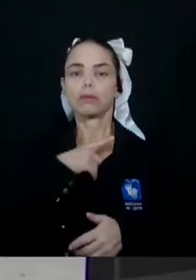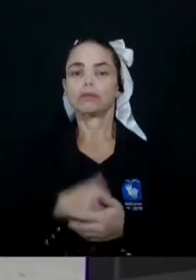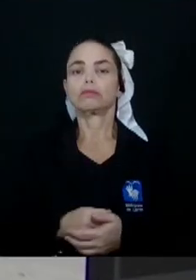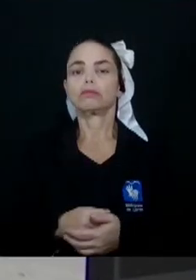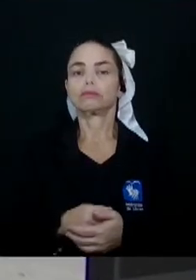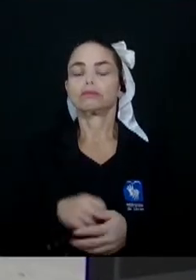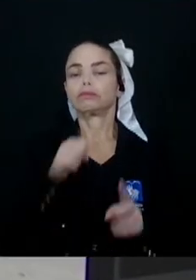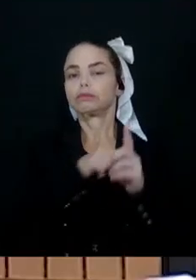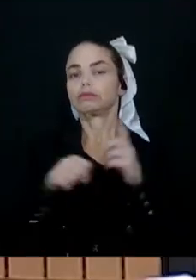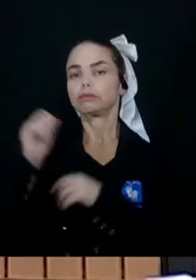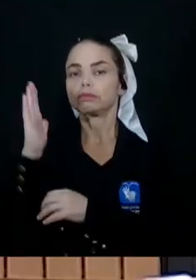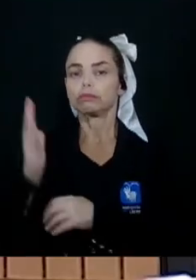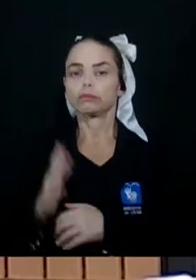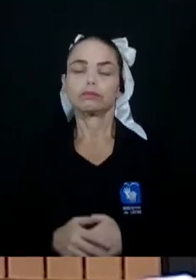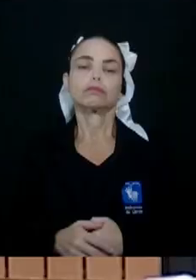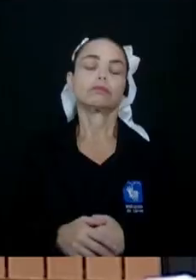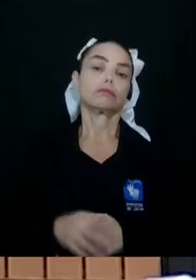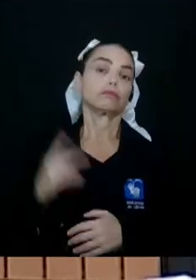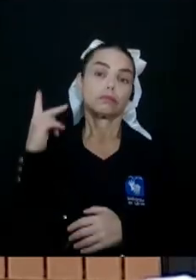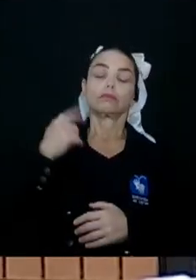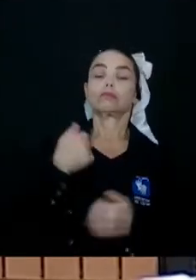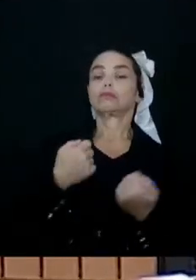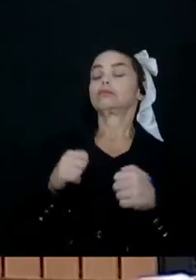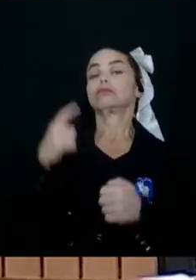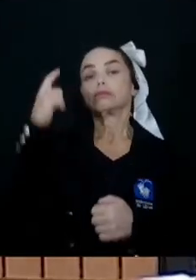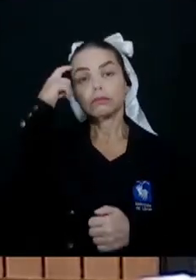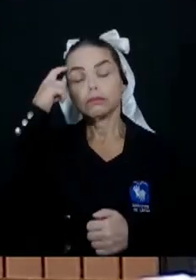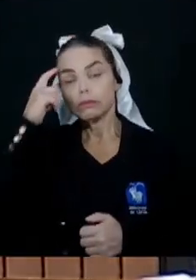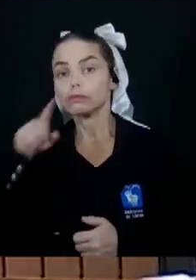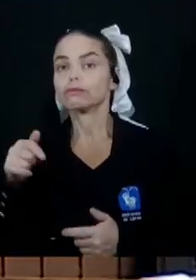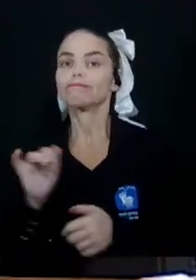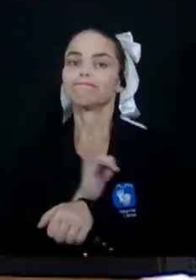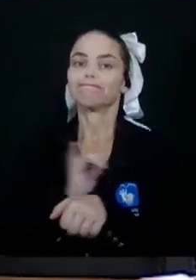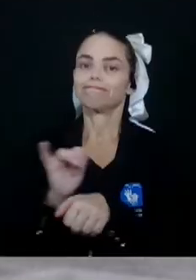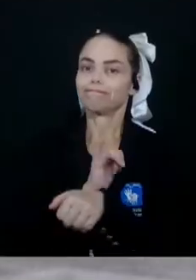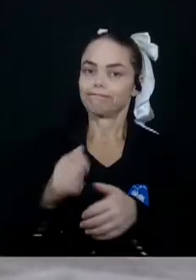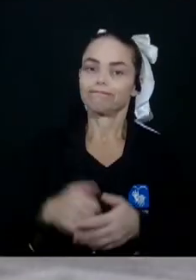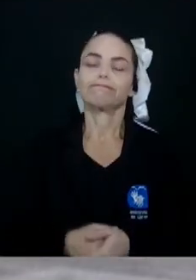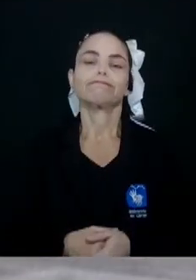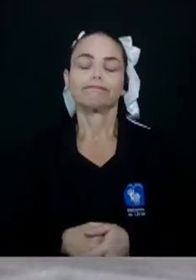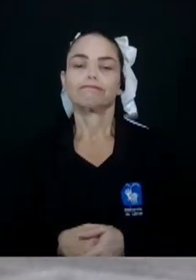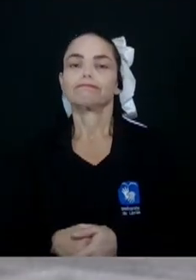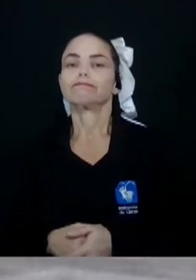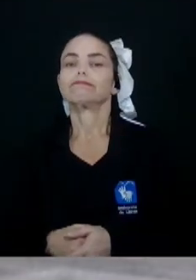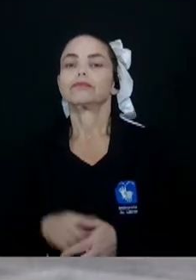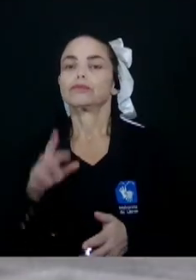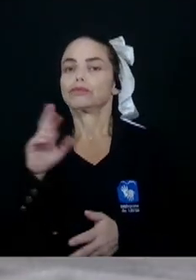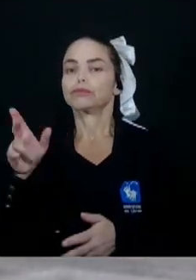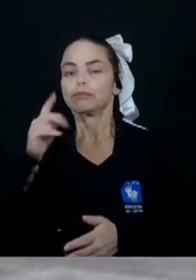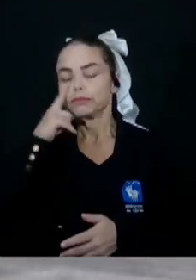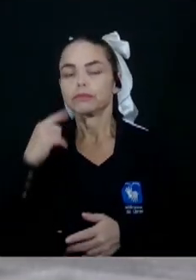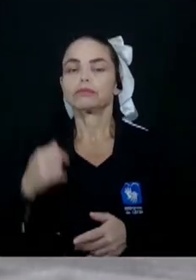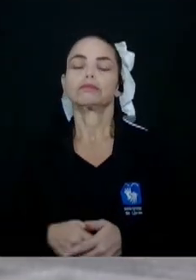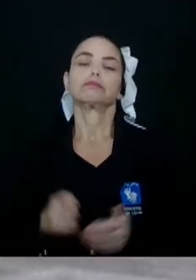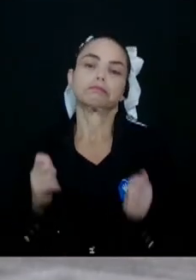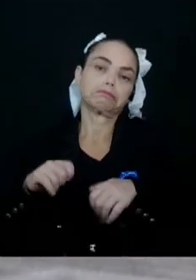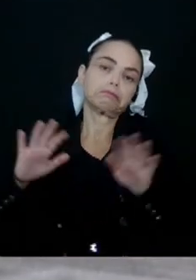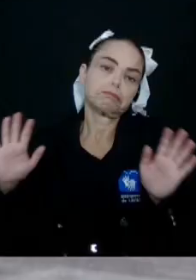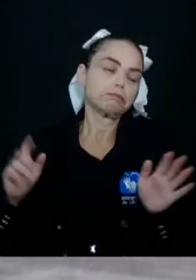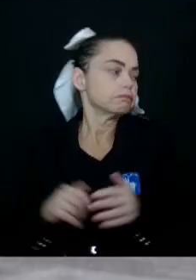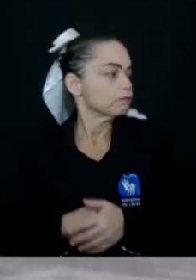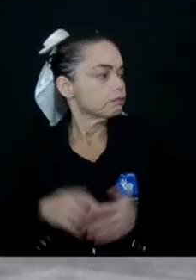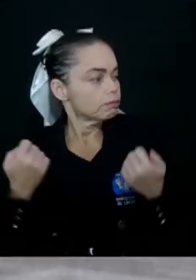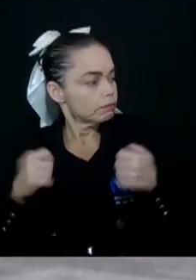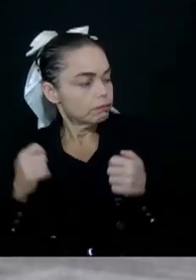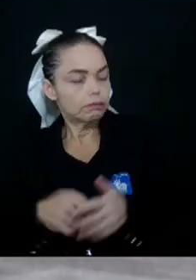Segundo o parlamentar, é preciso pensar em outras alternativas, em um outro formato. Talvez até possa, mas aí você precisa ter fonte de